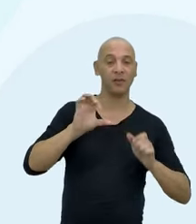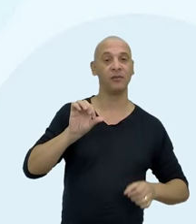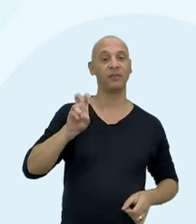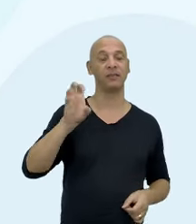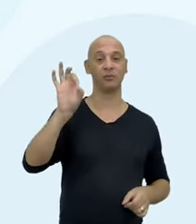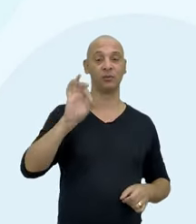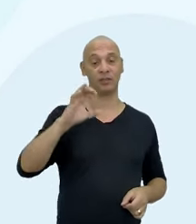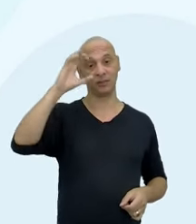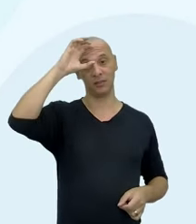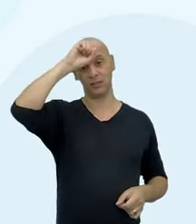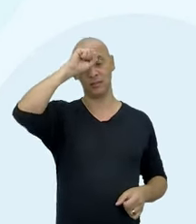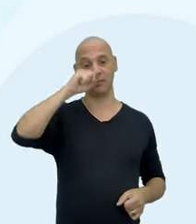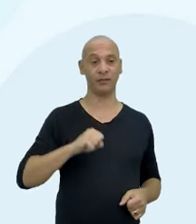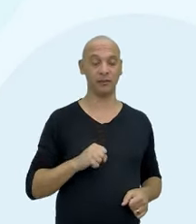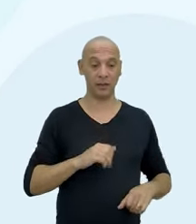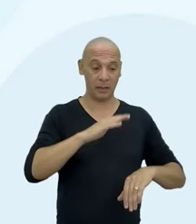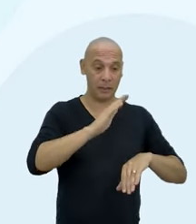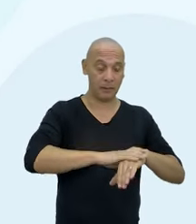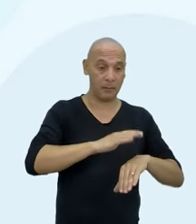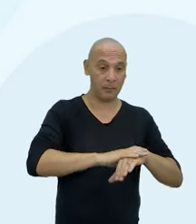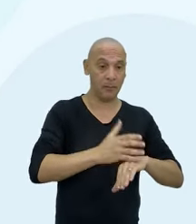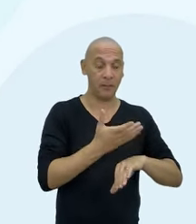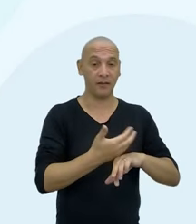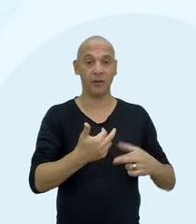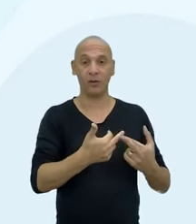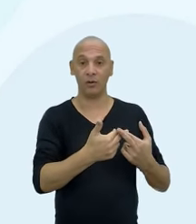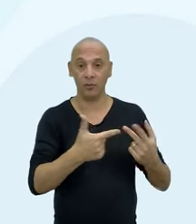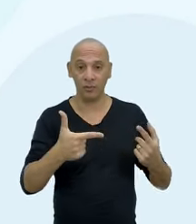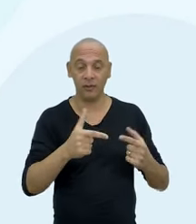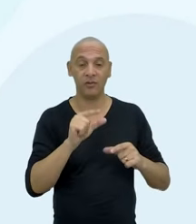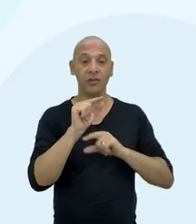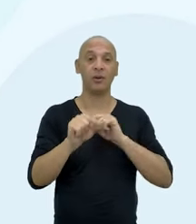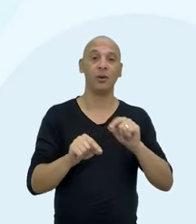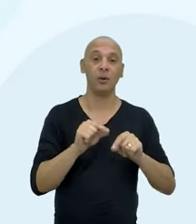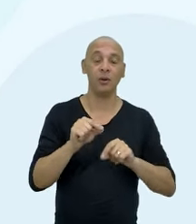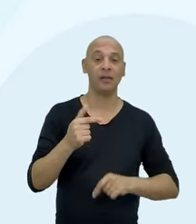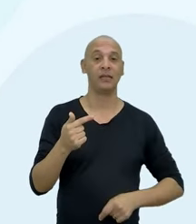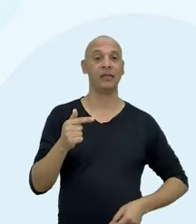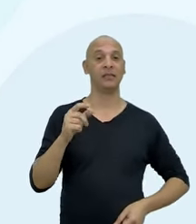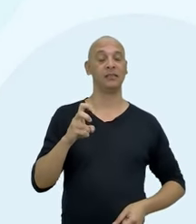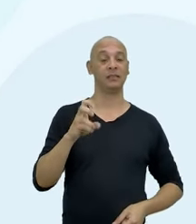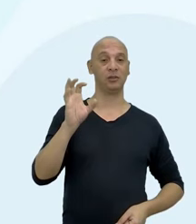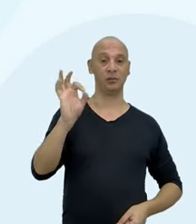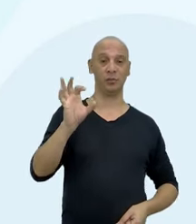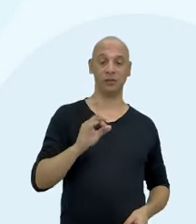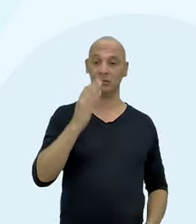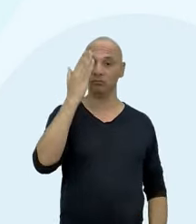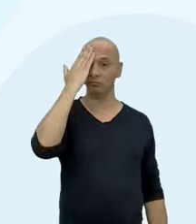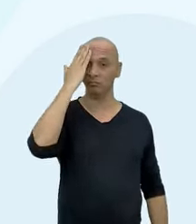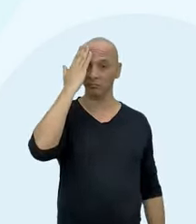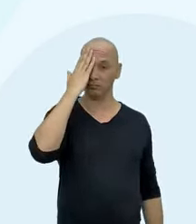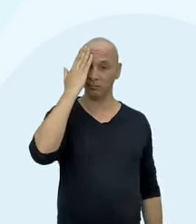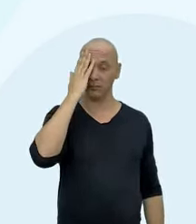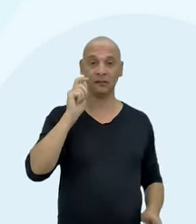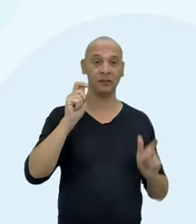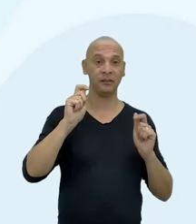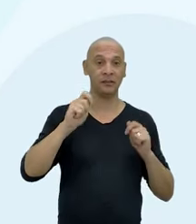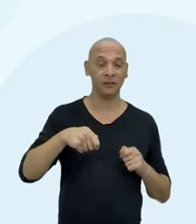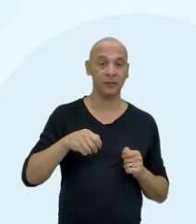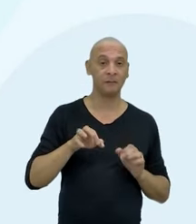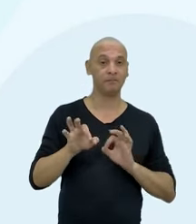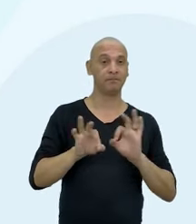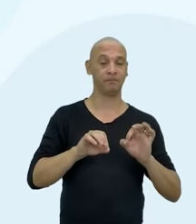fato de trabalhar com material concreto permite que eles cheguem a 75 por cento da compreensão apenas